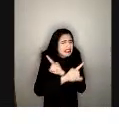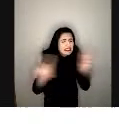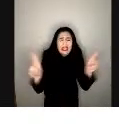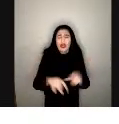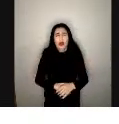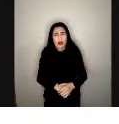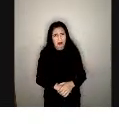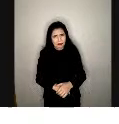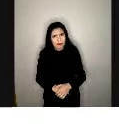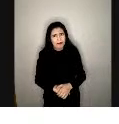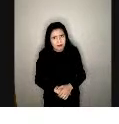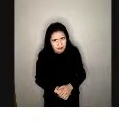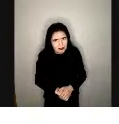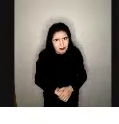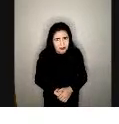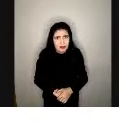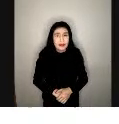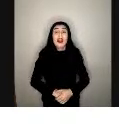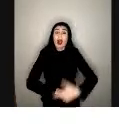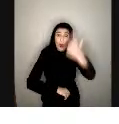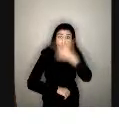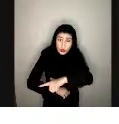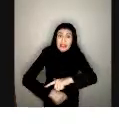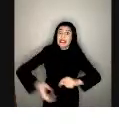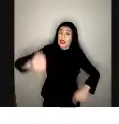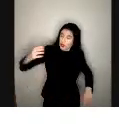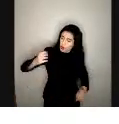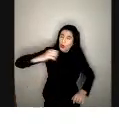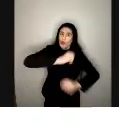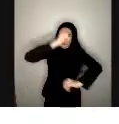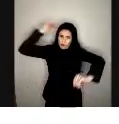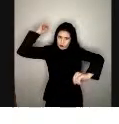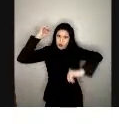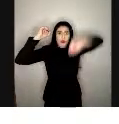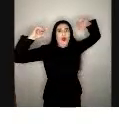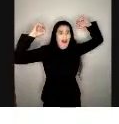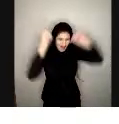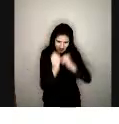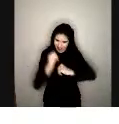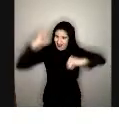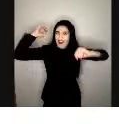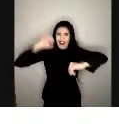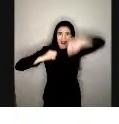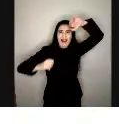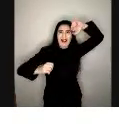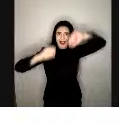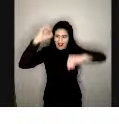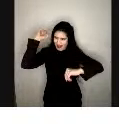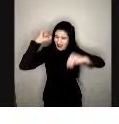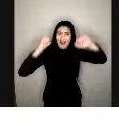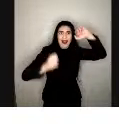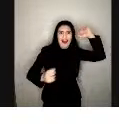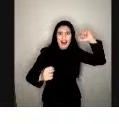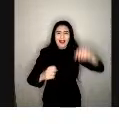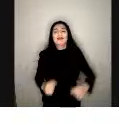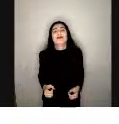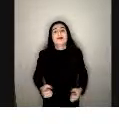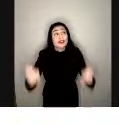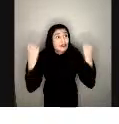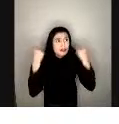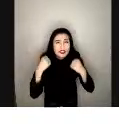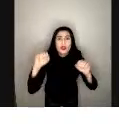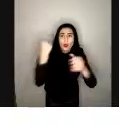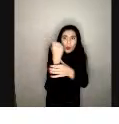tinha recuperado todo o movimento dos braços. Então, a gente brinca e diz que fisioterapia de choque funciona, mas não é a